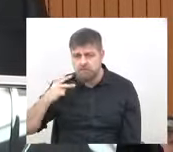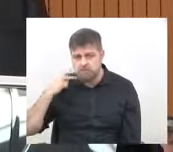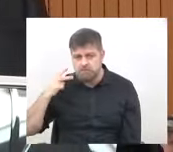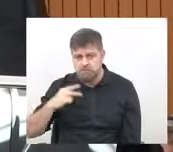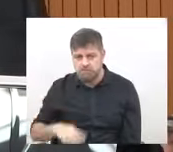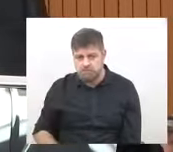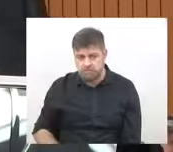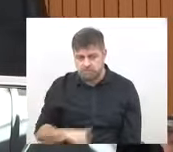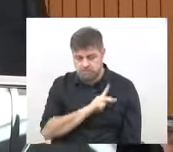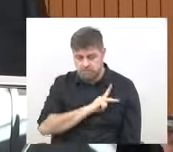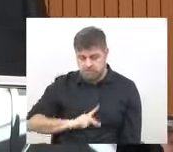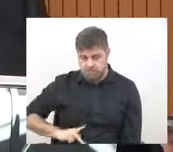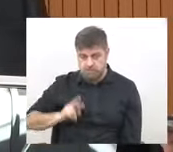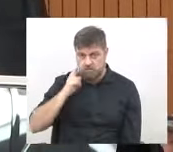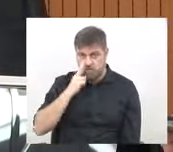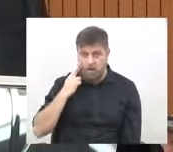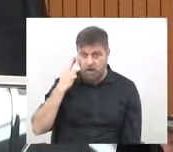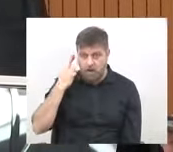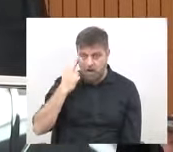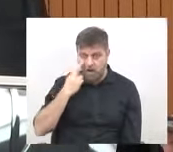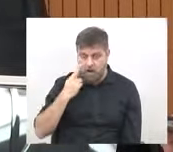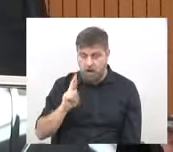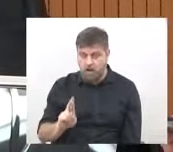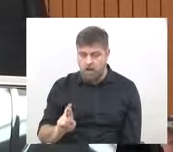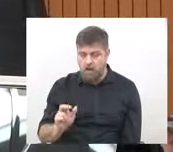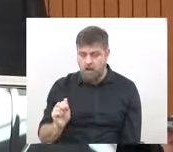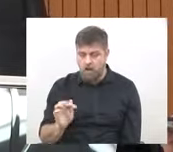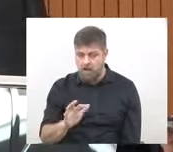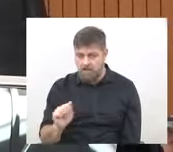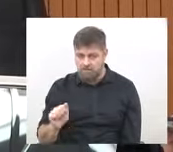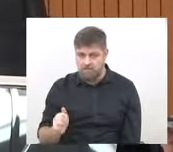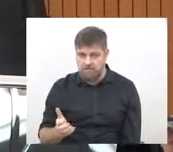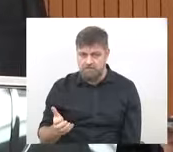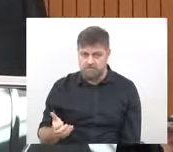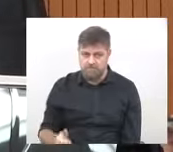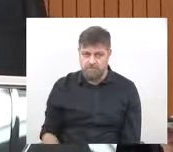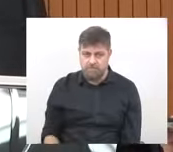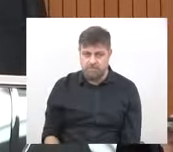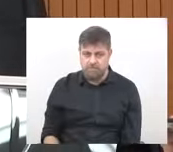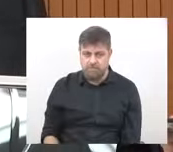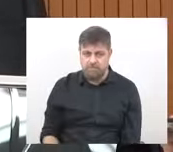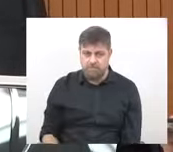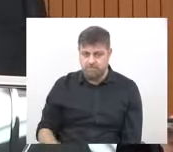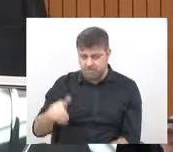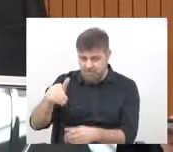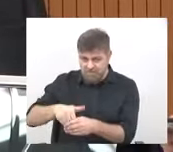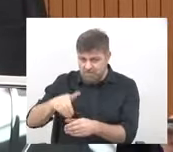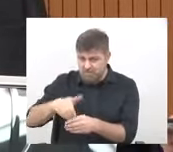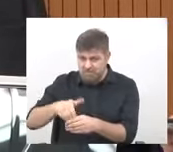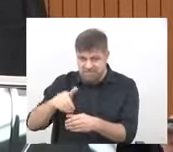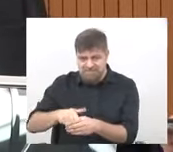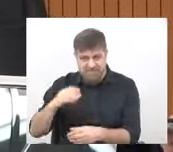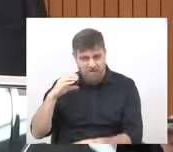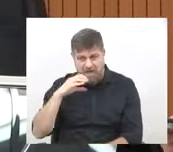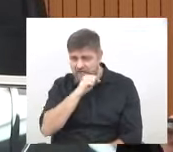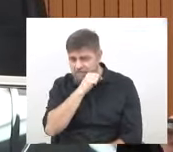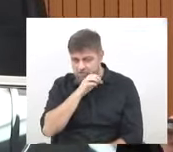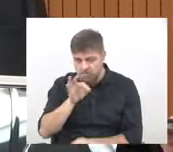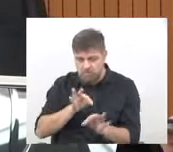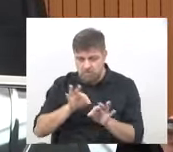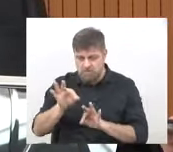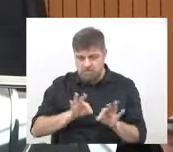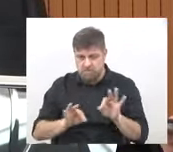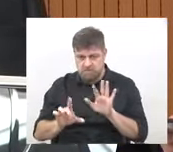vereador, presidente desta casa, vereador Rafa Zimbaldi, que requer a tramitação em regime de urgência do